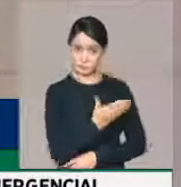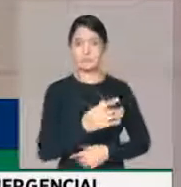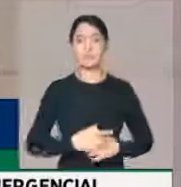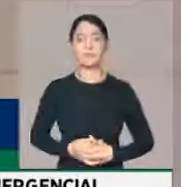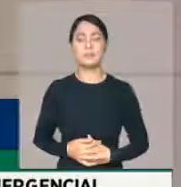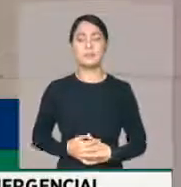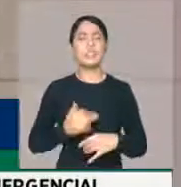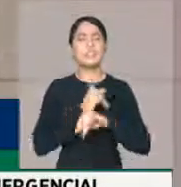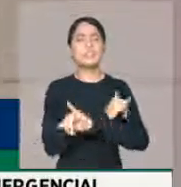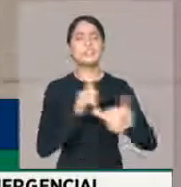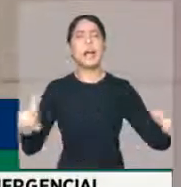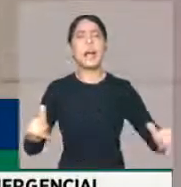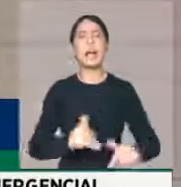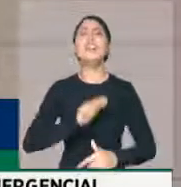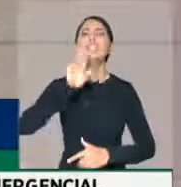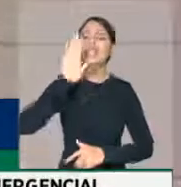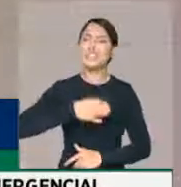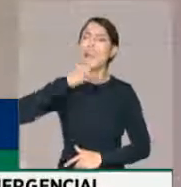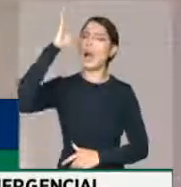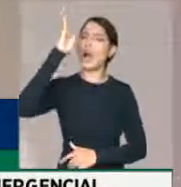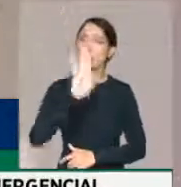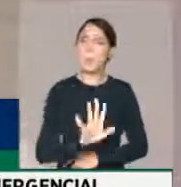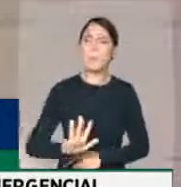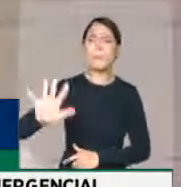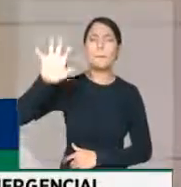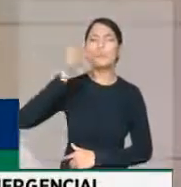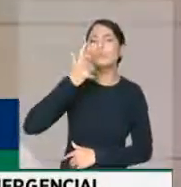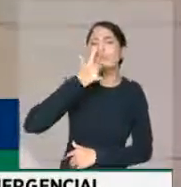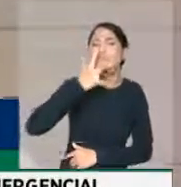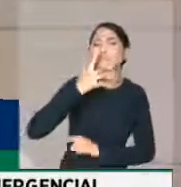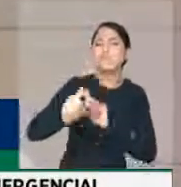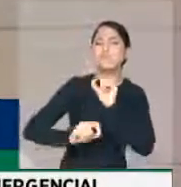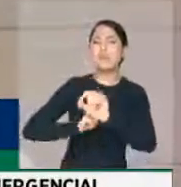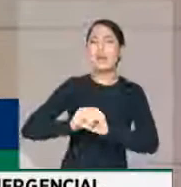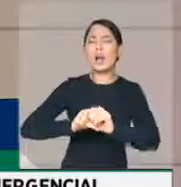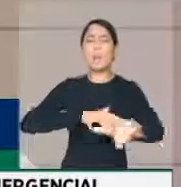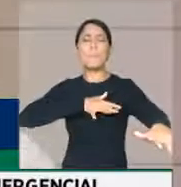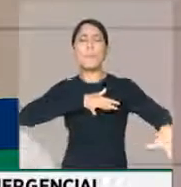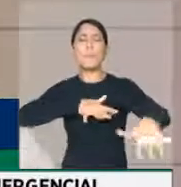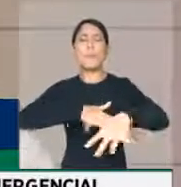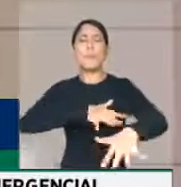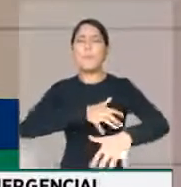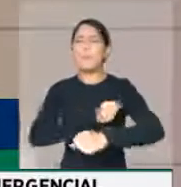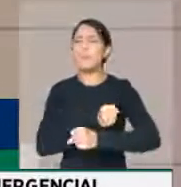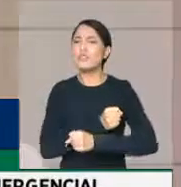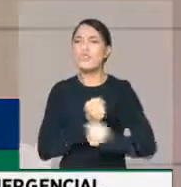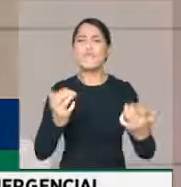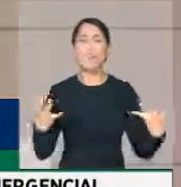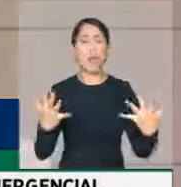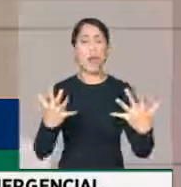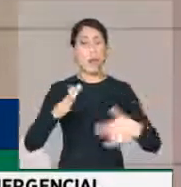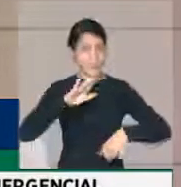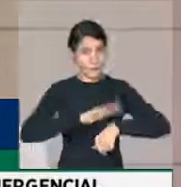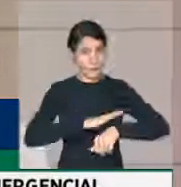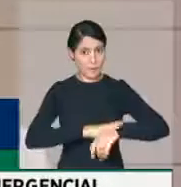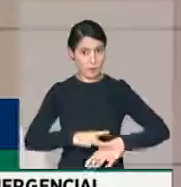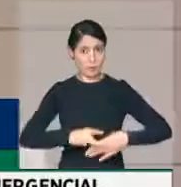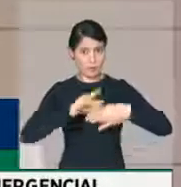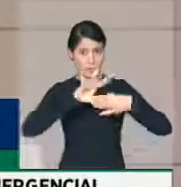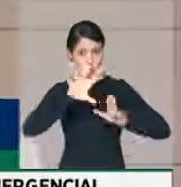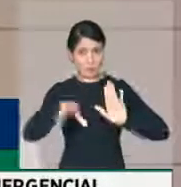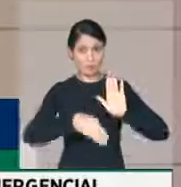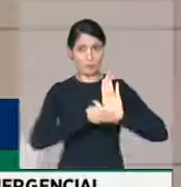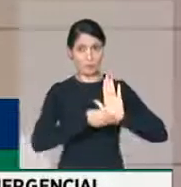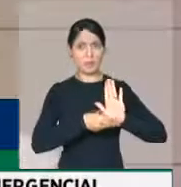nos últimos dias o Brasil assistiu uma série de manifestações, e peço a Vossa Excelência que agregue meu tempo de líder, presidente,